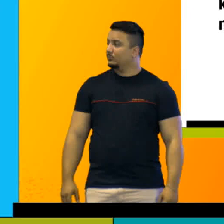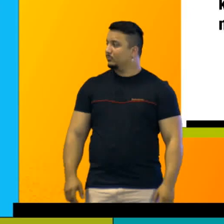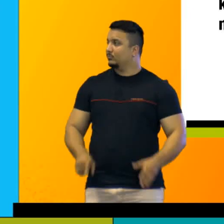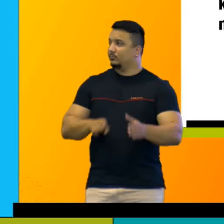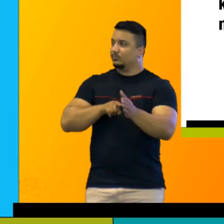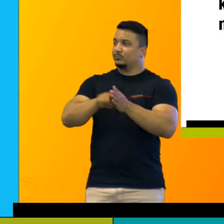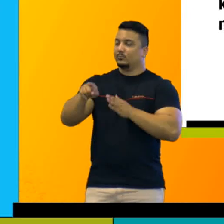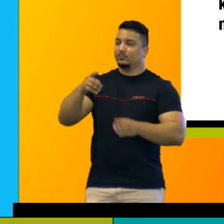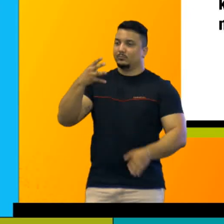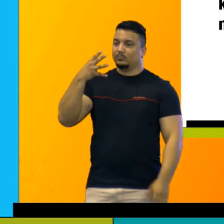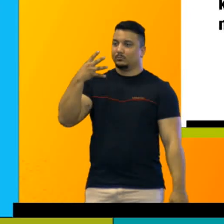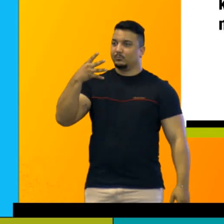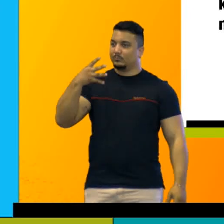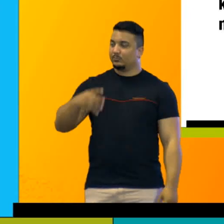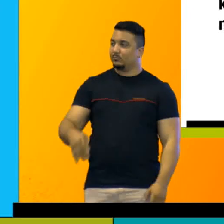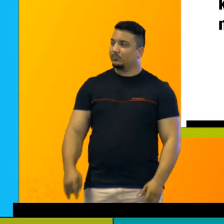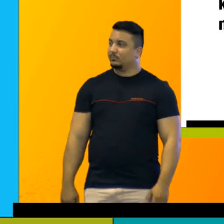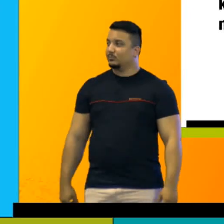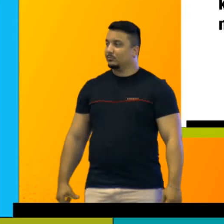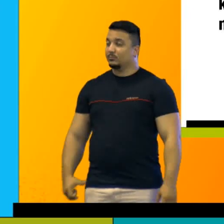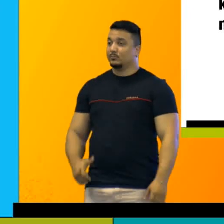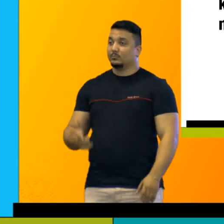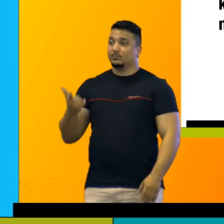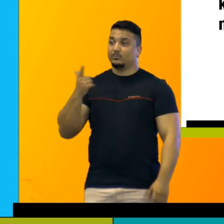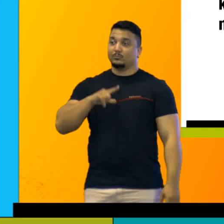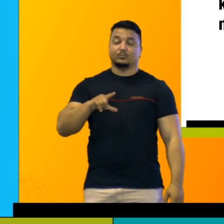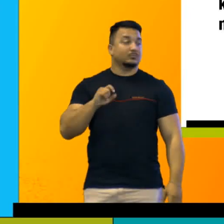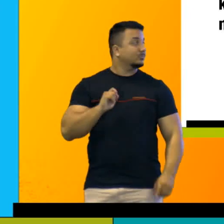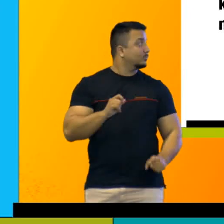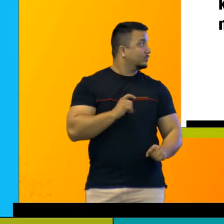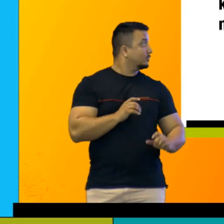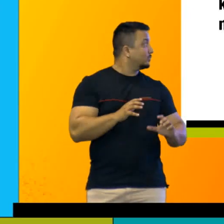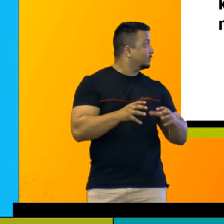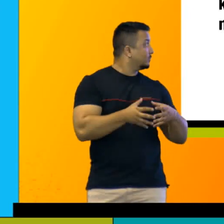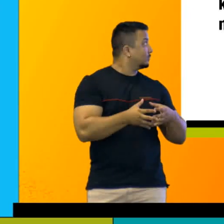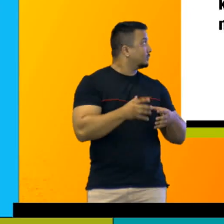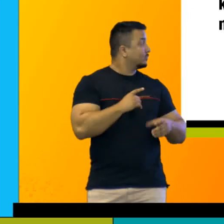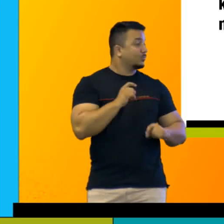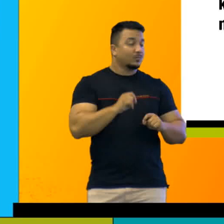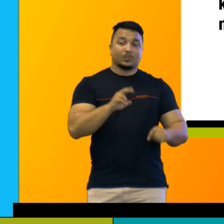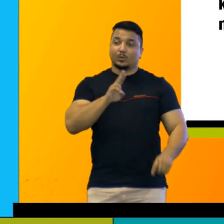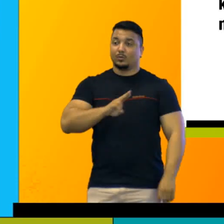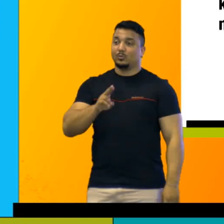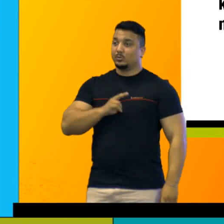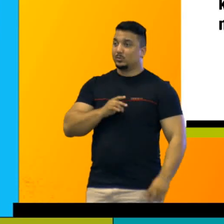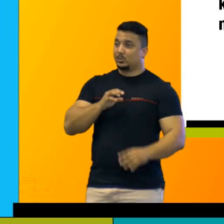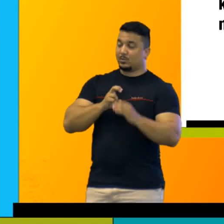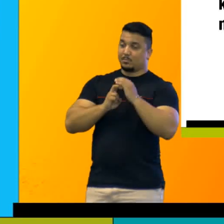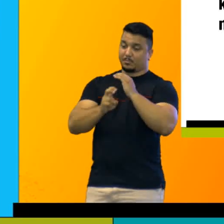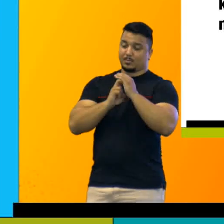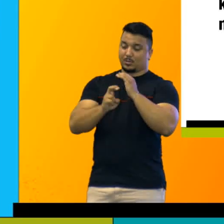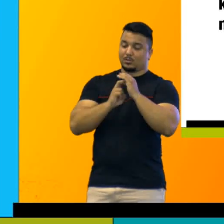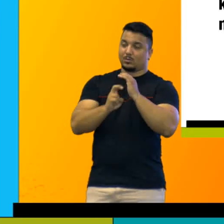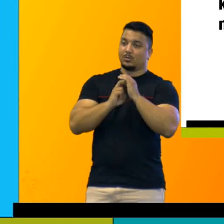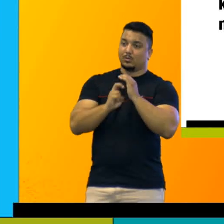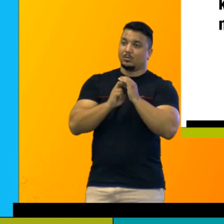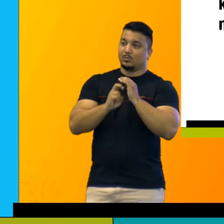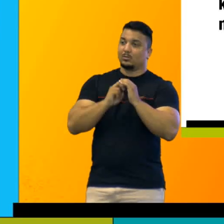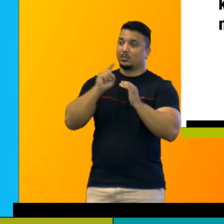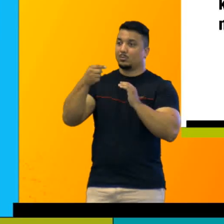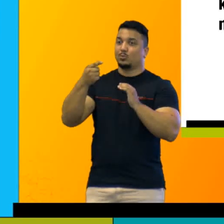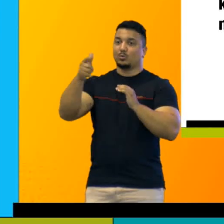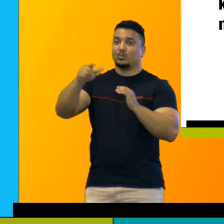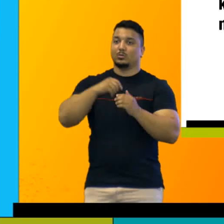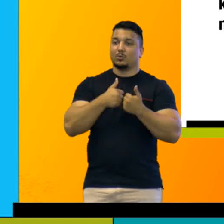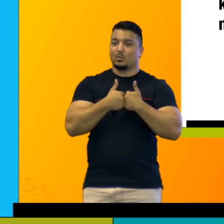Quarta questão. Para chegar à universidade, o estudante utiliza um metrô e depois tem 2 opções. Seguir